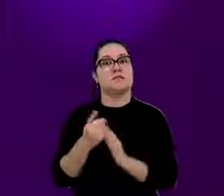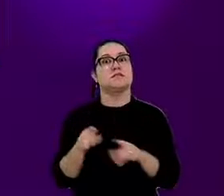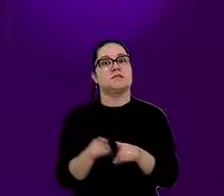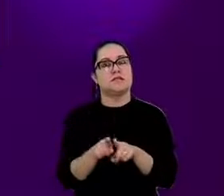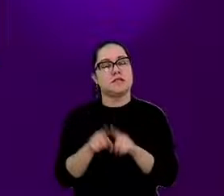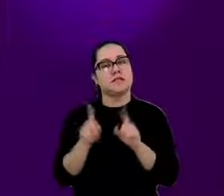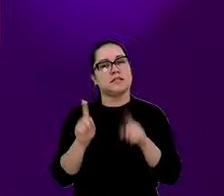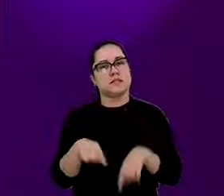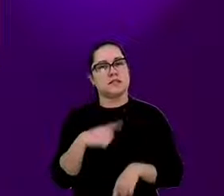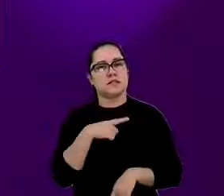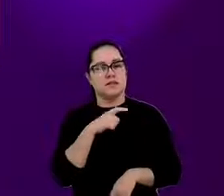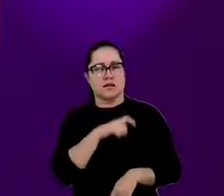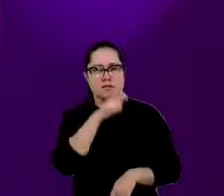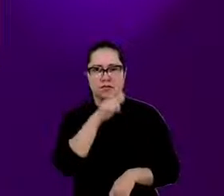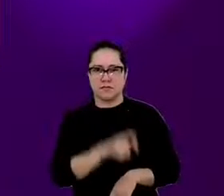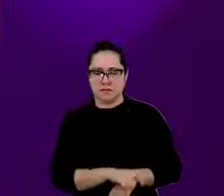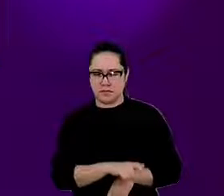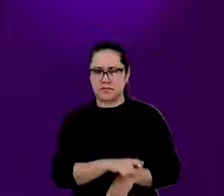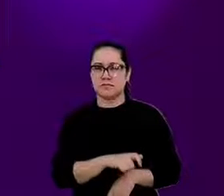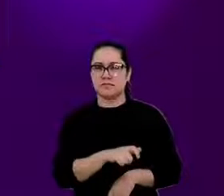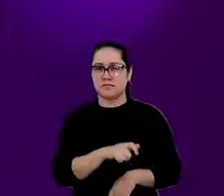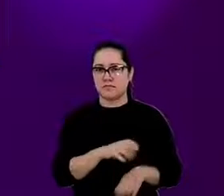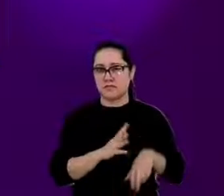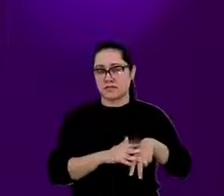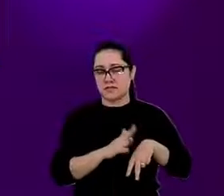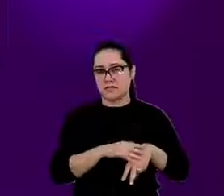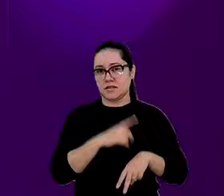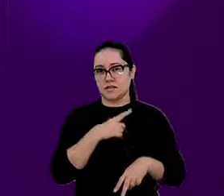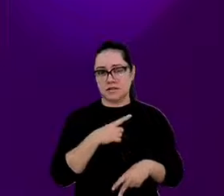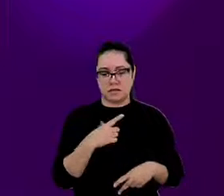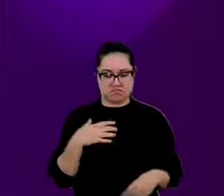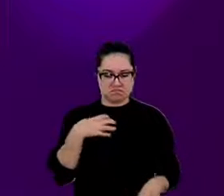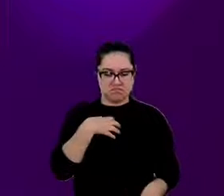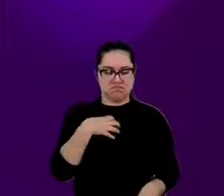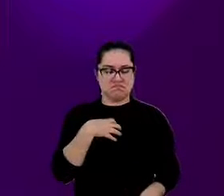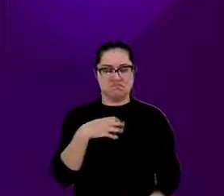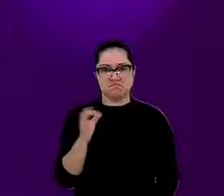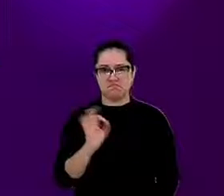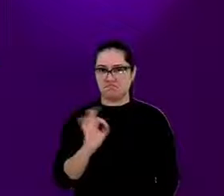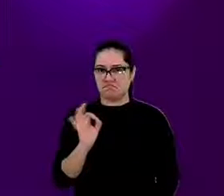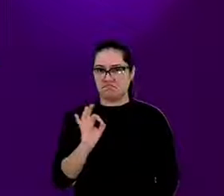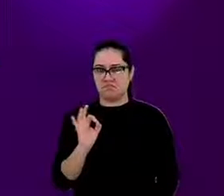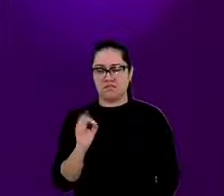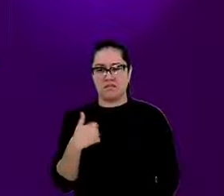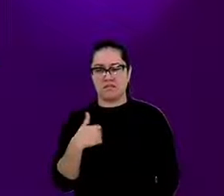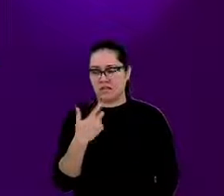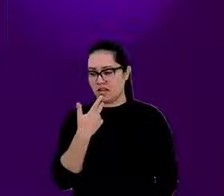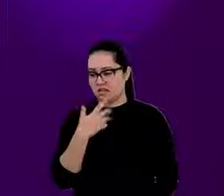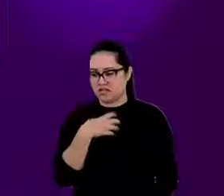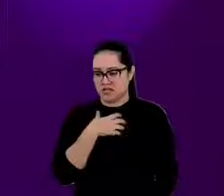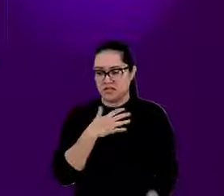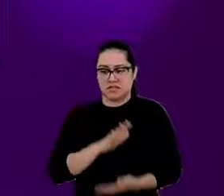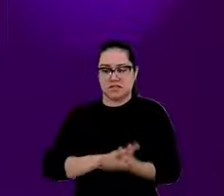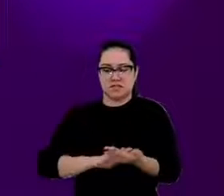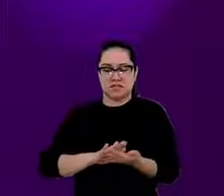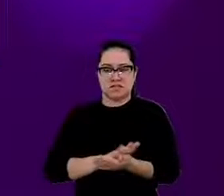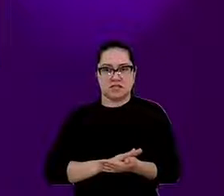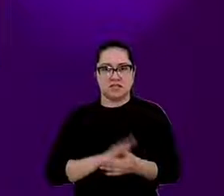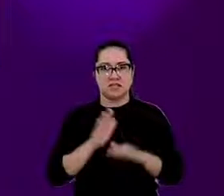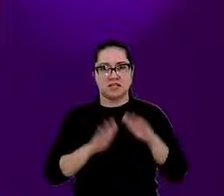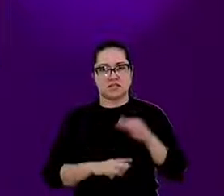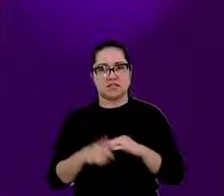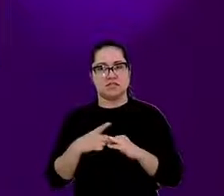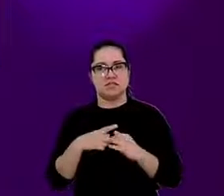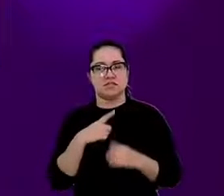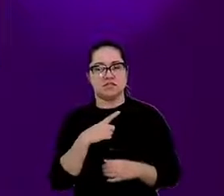desde os pacientes que estão assintomáticos, sem nenhuma queixa clínica, para você tentar identificar aquele que tem uma probabilidade maior de ter